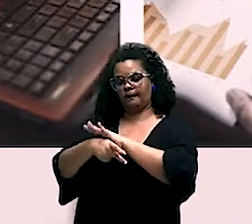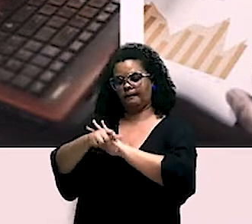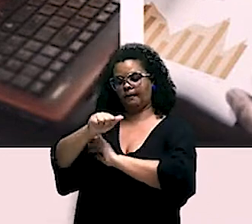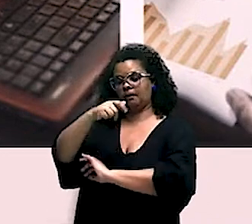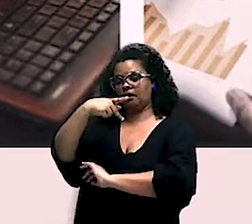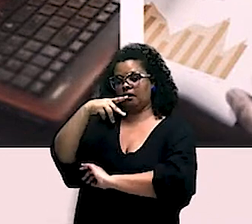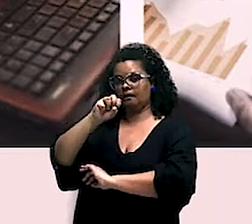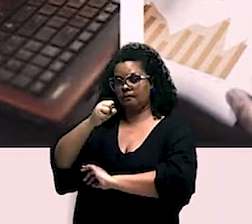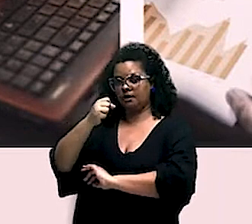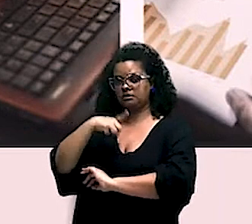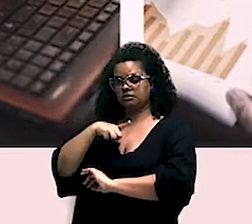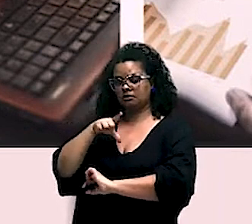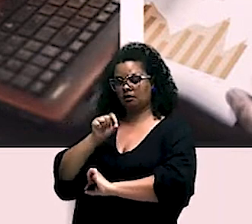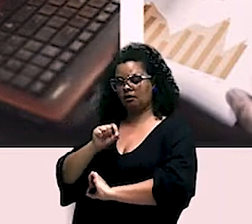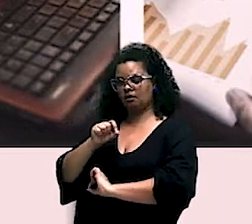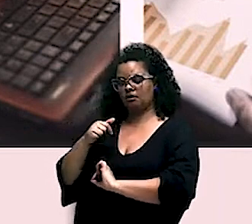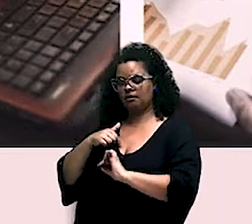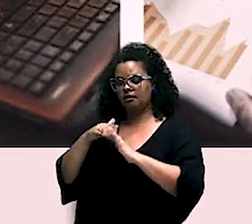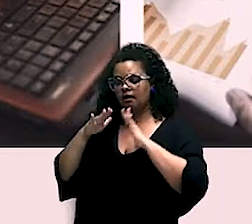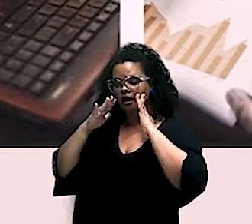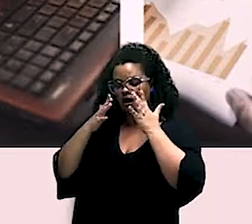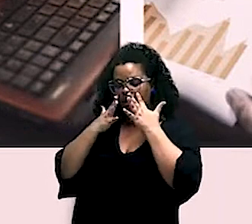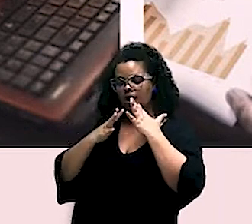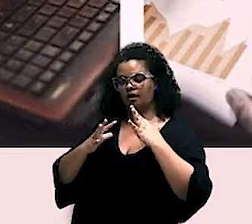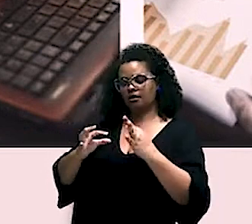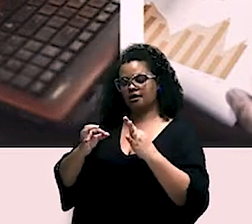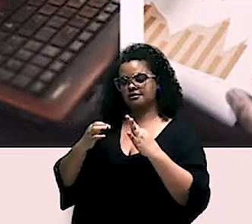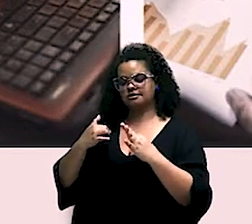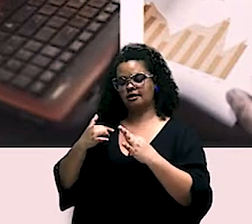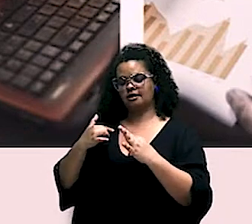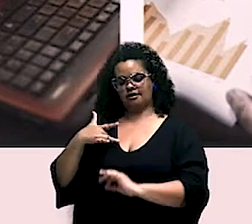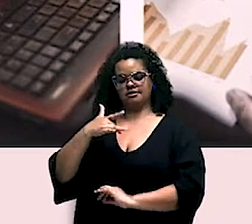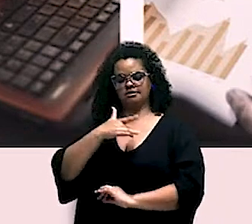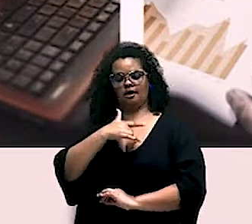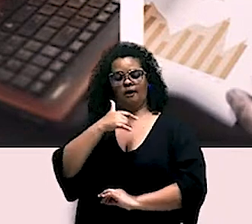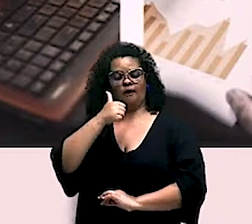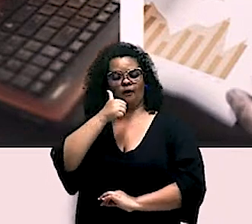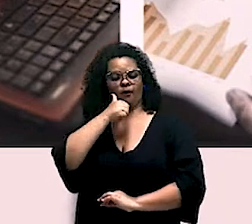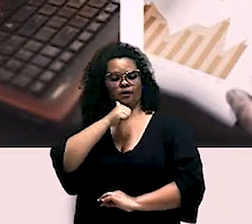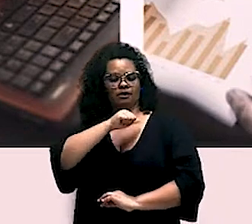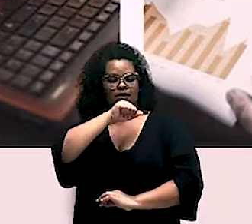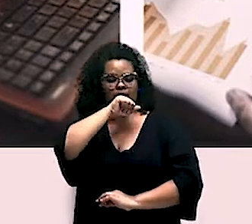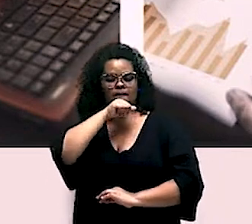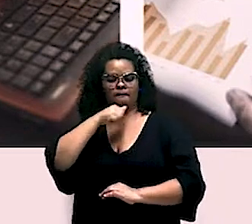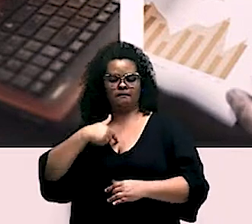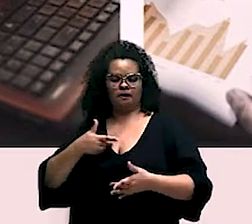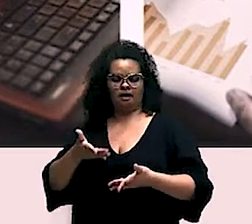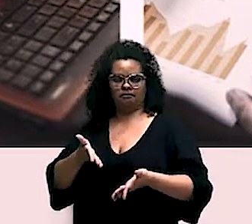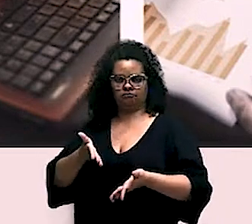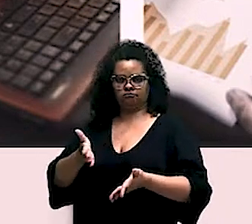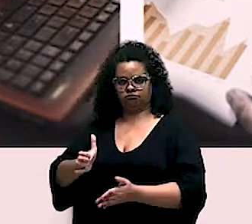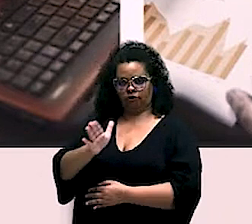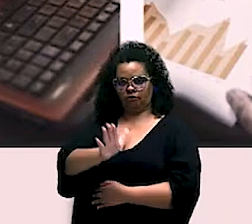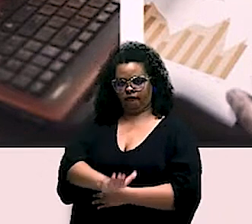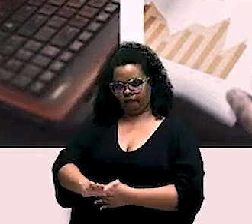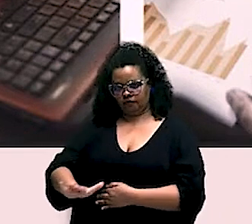APS sobre a atenção à saúde materno-infantil, que é executada a nível municipal,